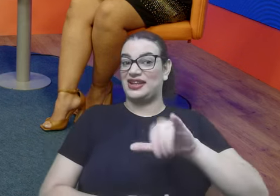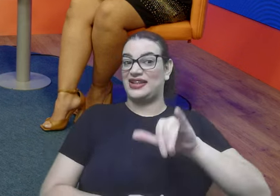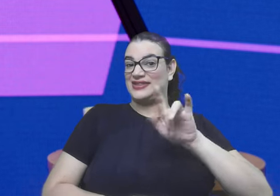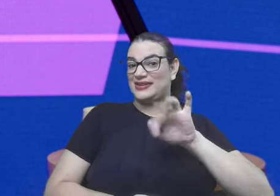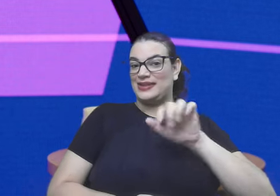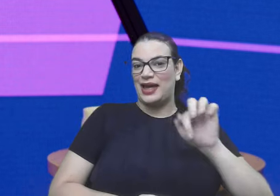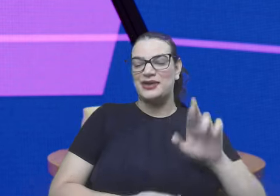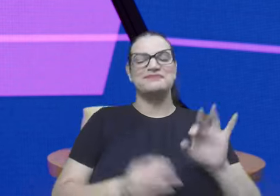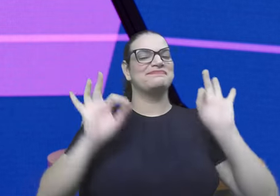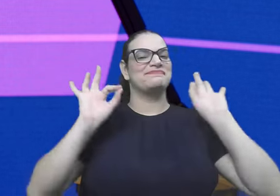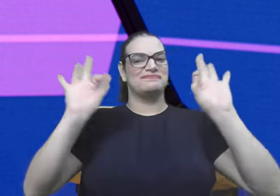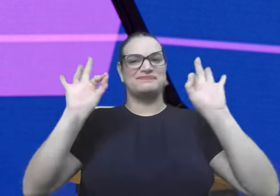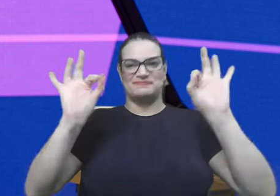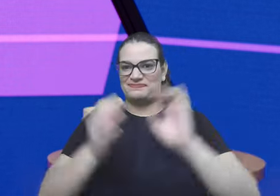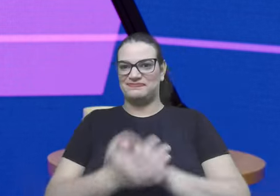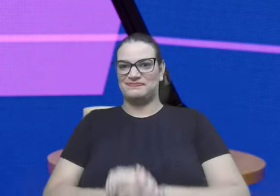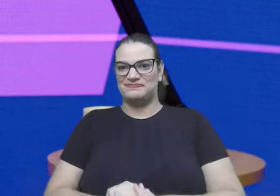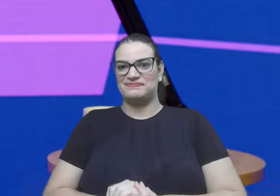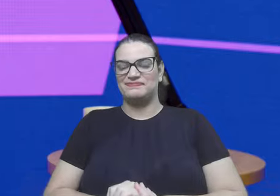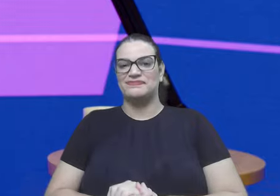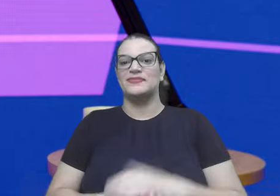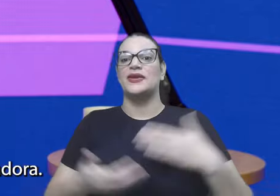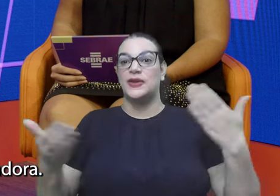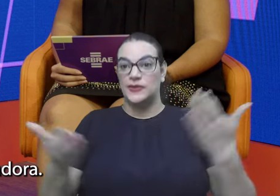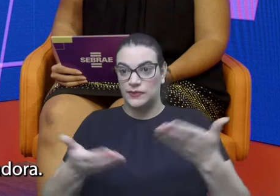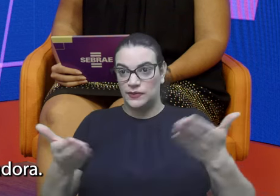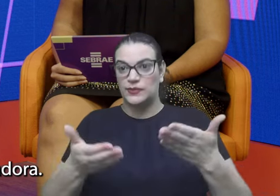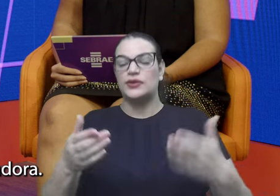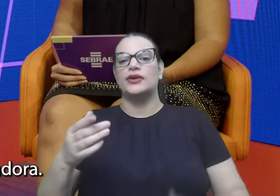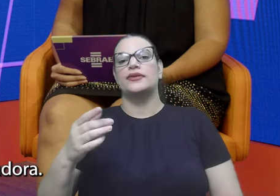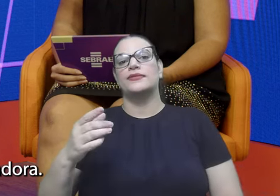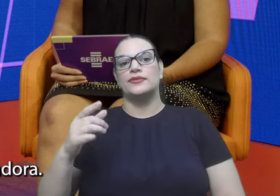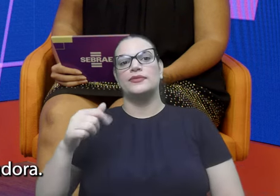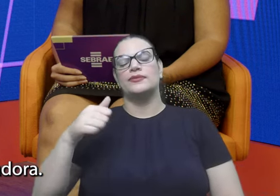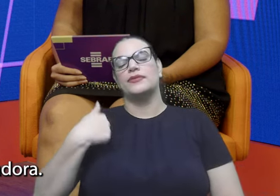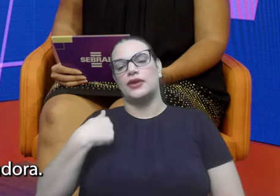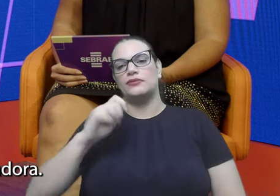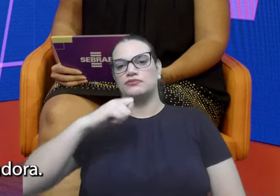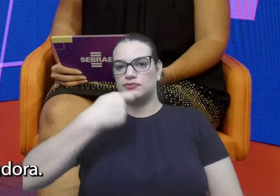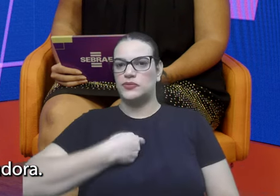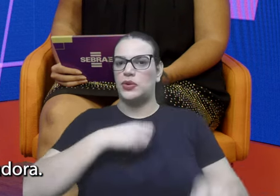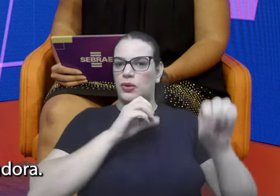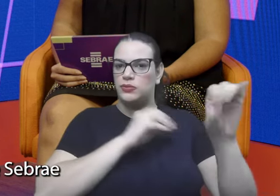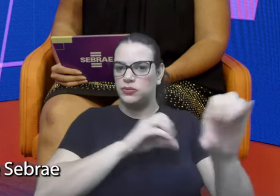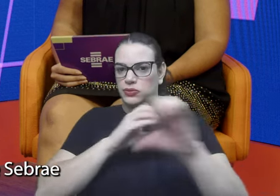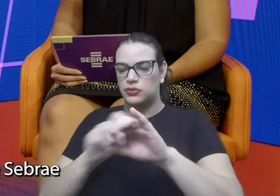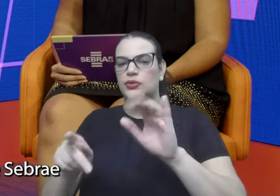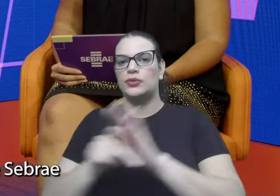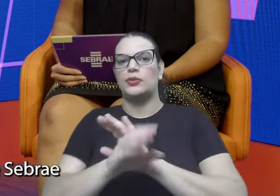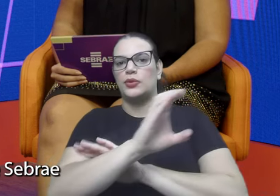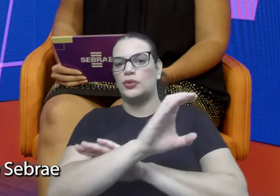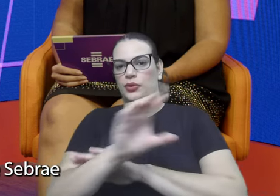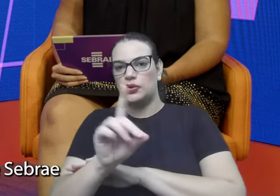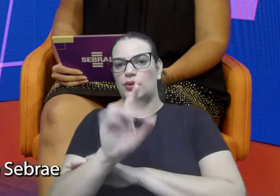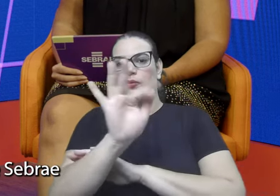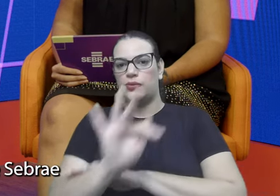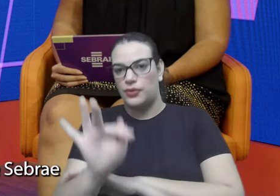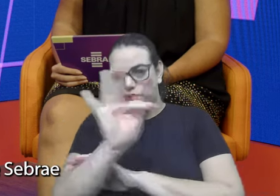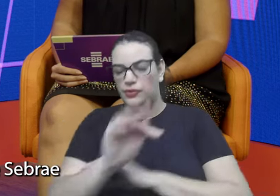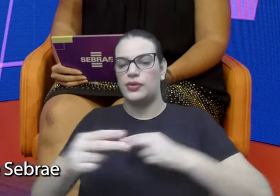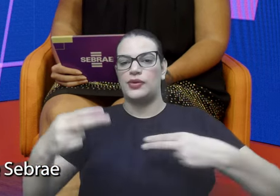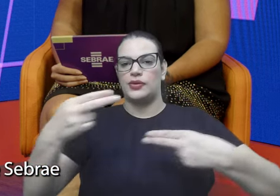tá chique bom eu atualmente eu sou uma Educadora Sou coordenadora da